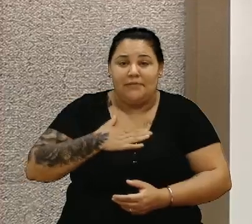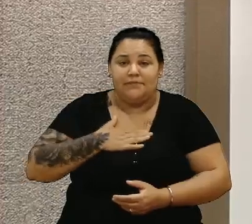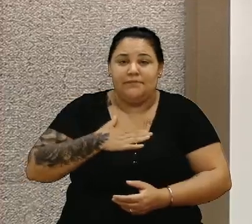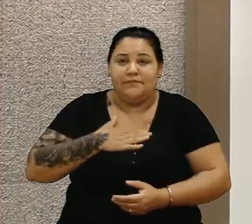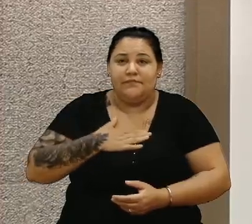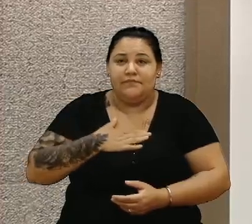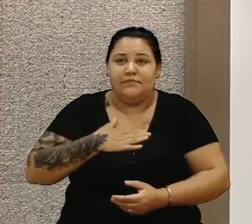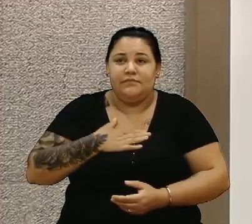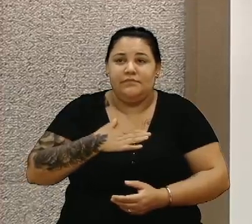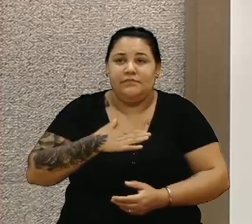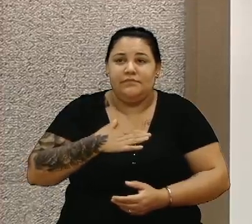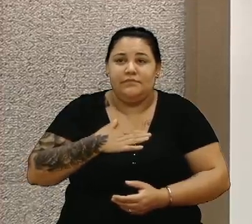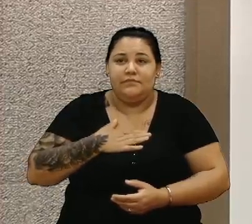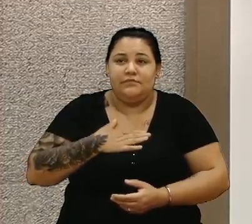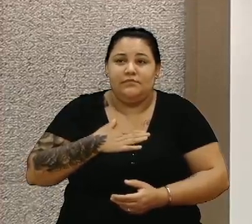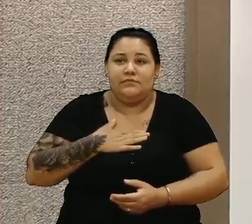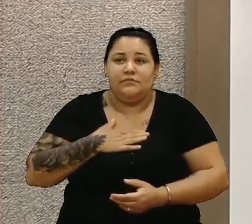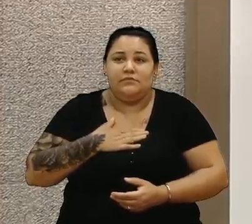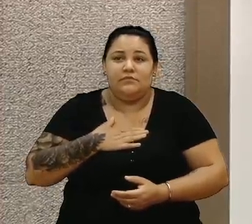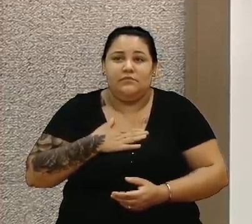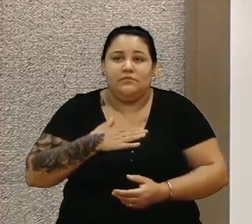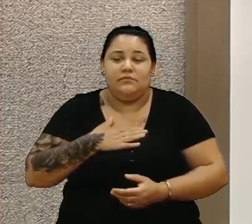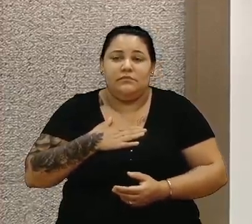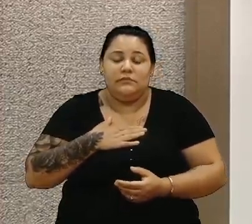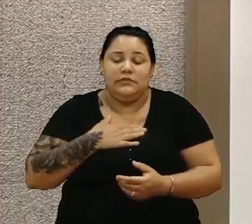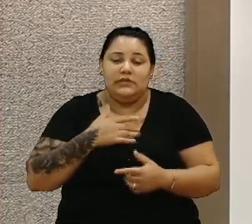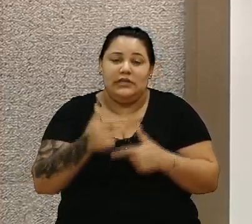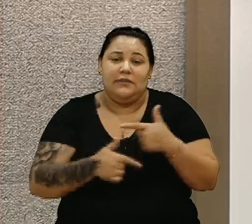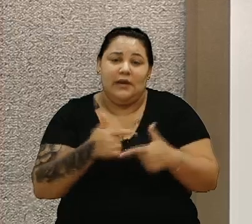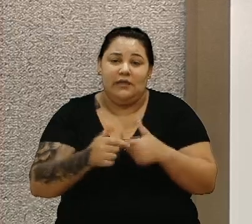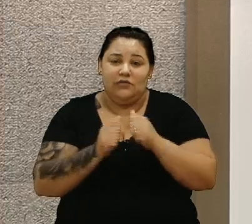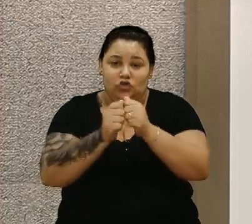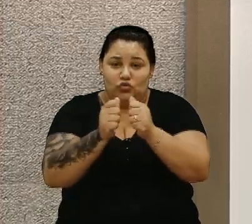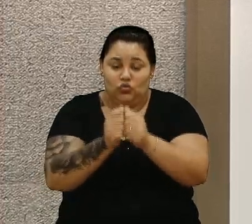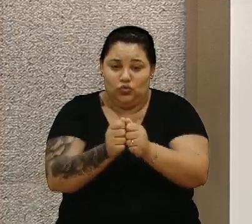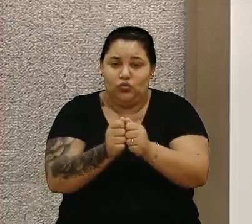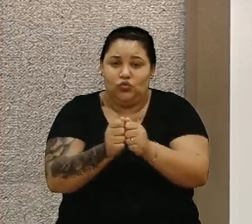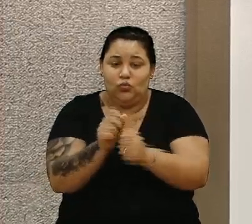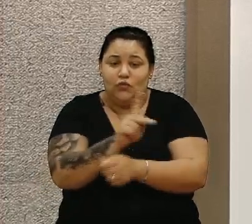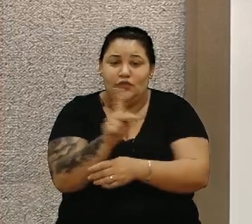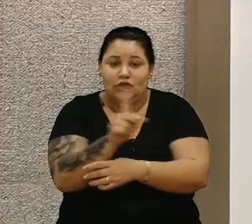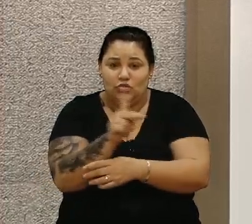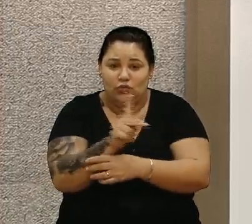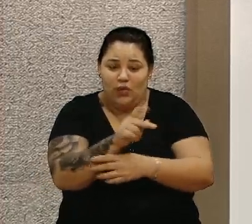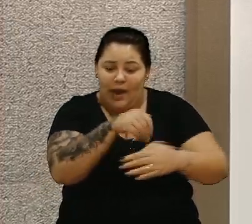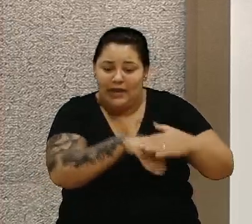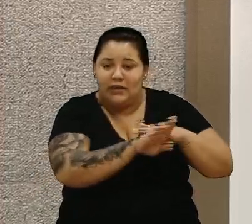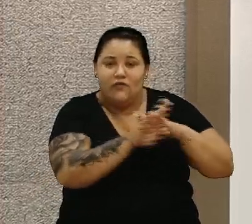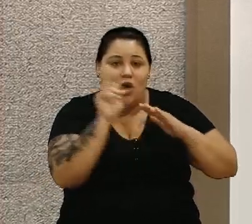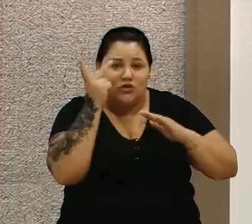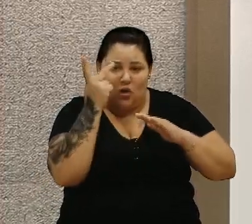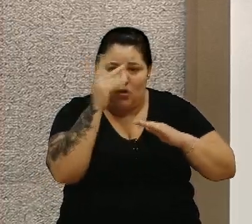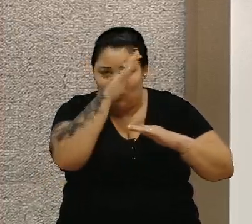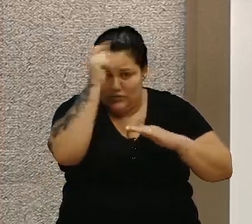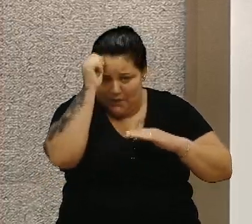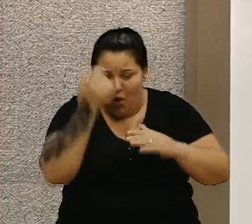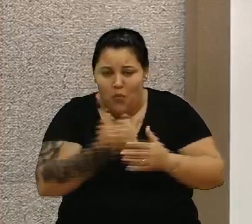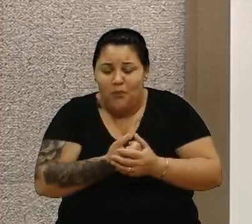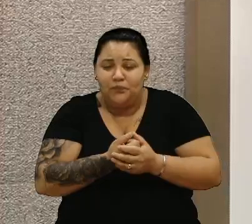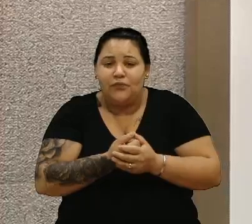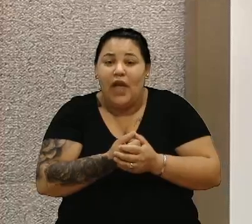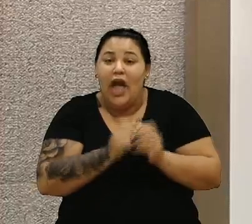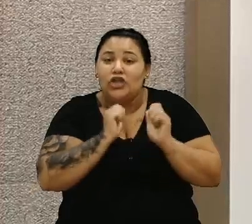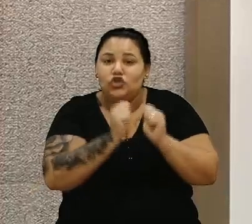E trabalhava à época como professor no Arquivo Histórico Municipal. Então, avisado pelo